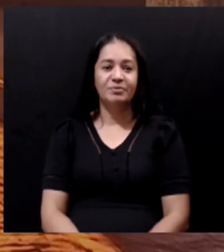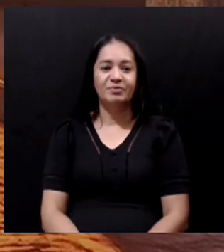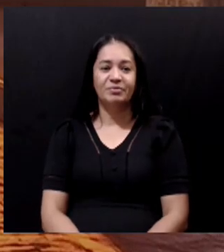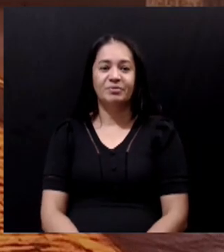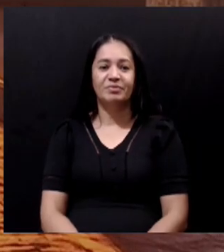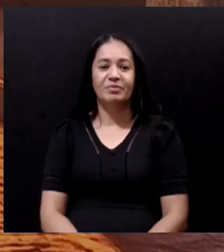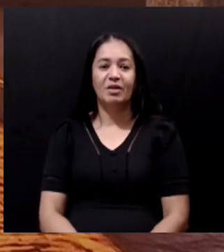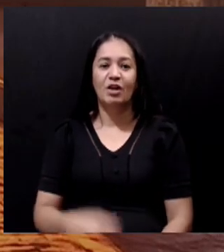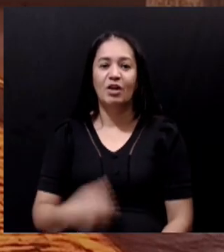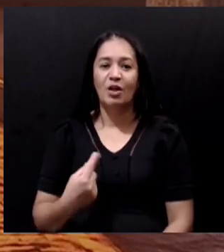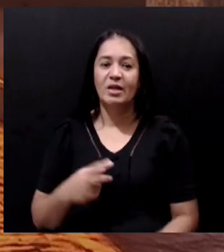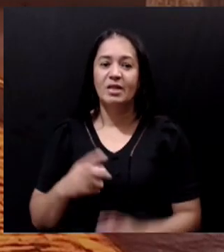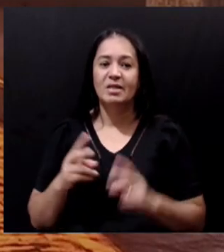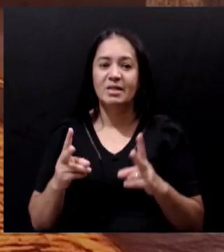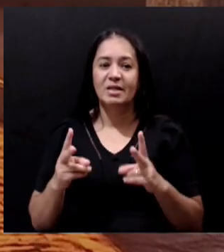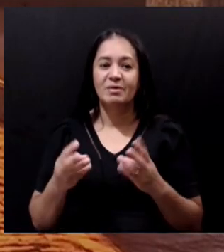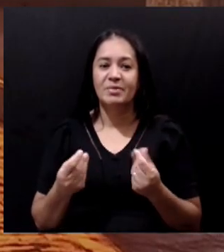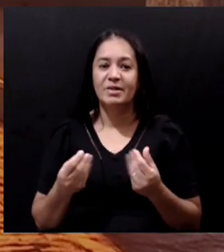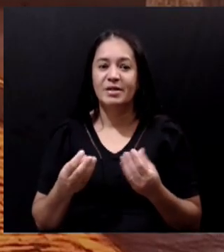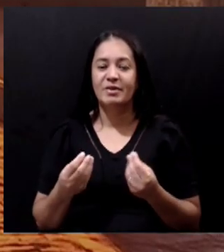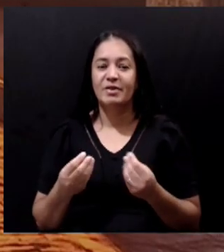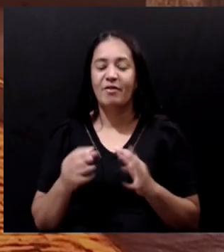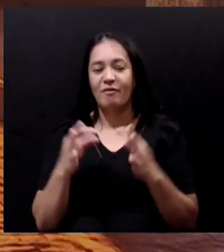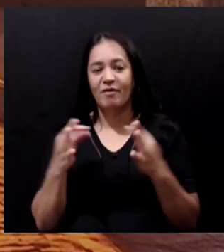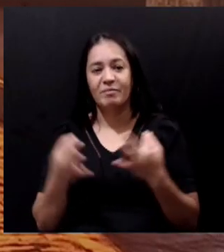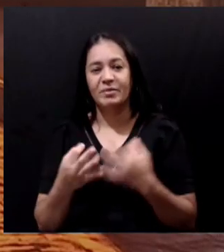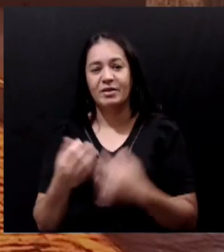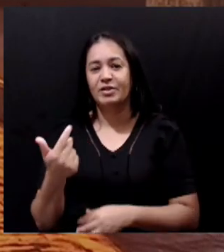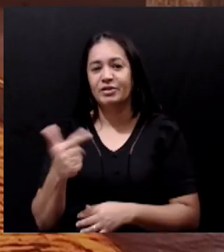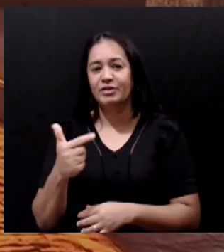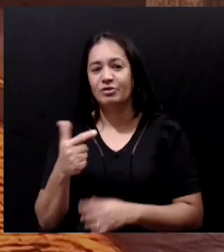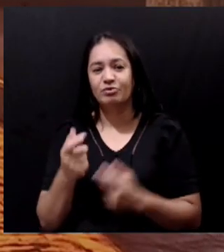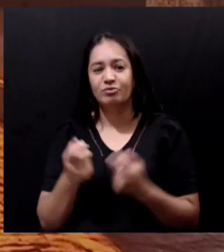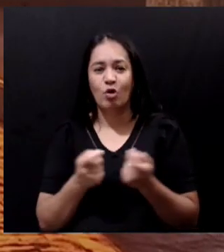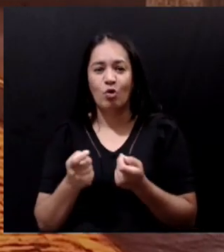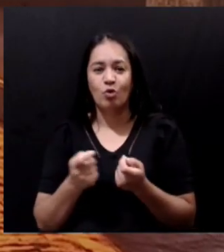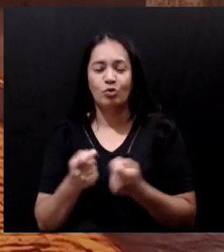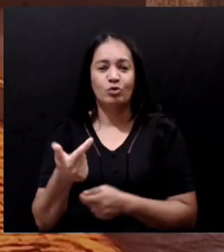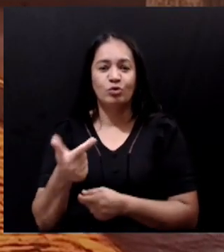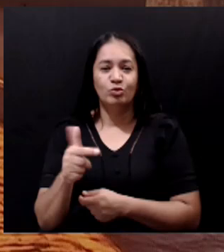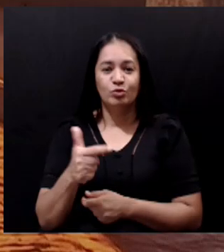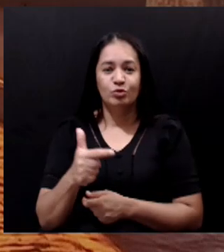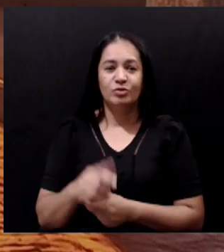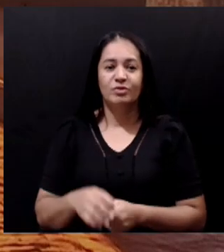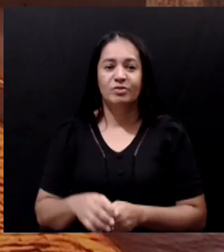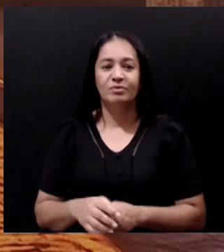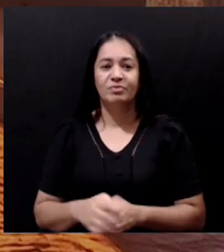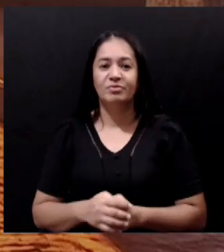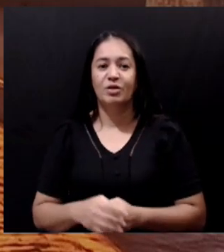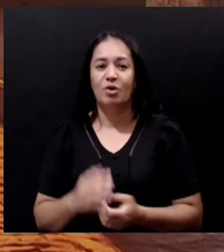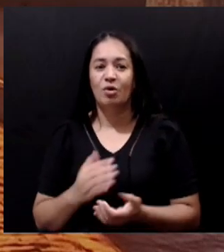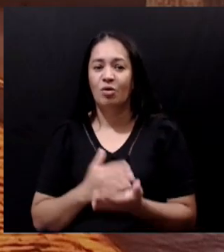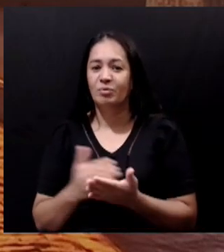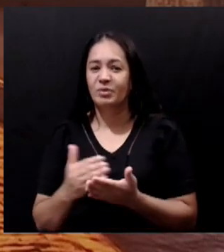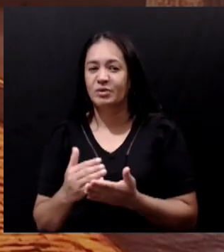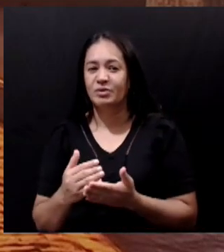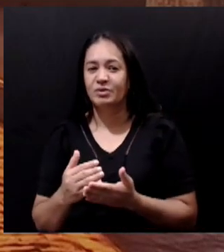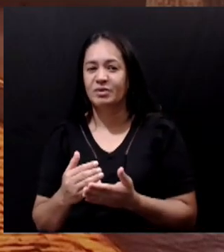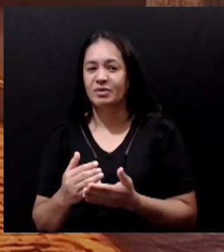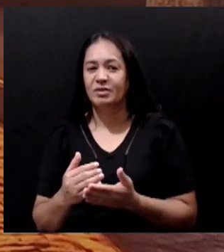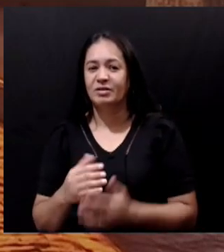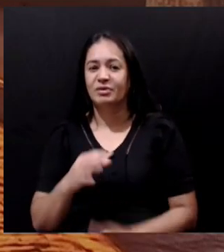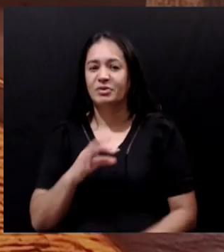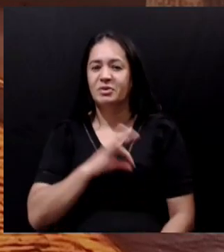foi, como foi família, não tinha muito controle, né? A gente começou a ter um salário,